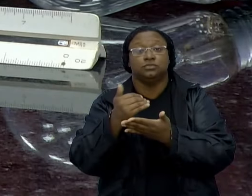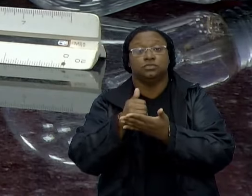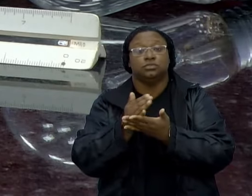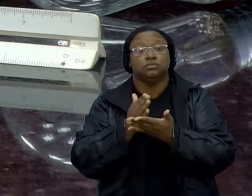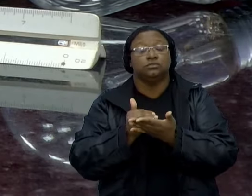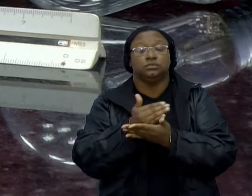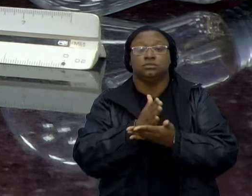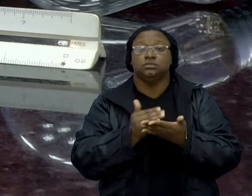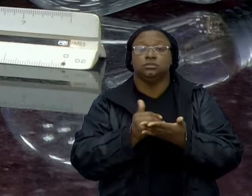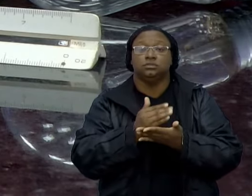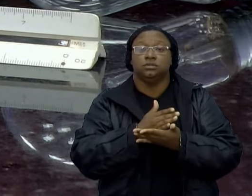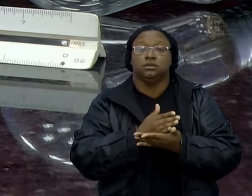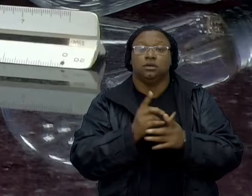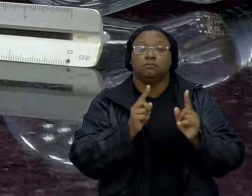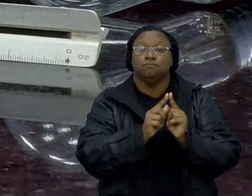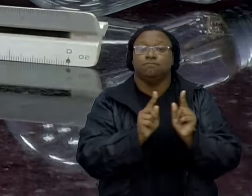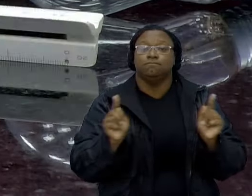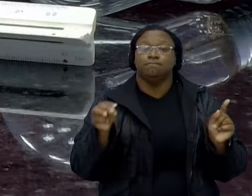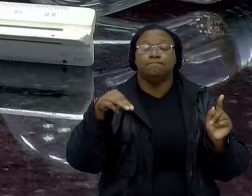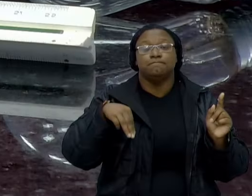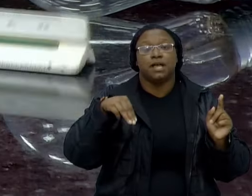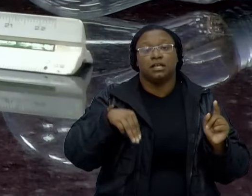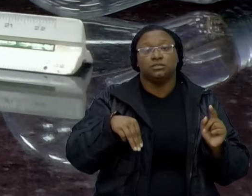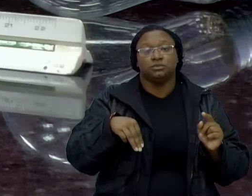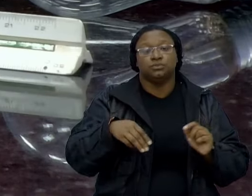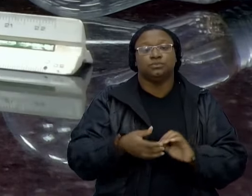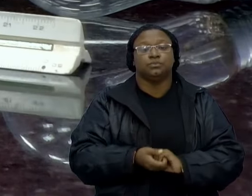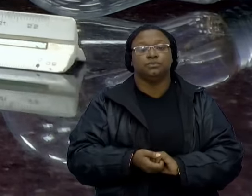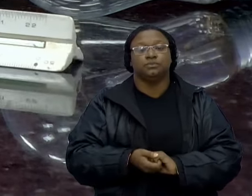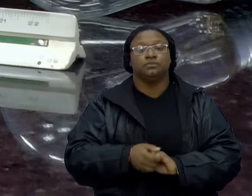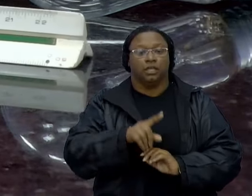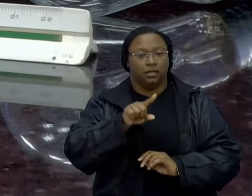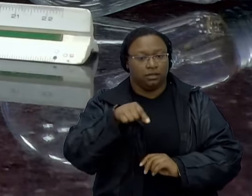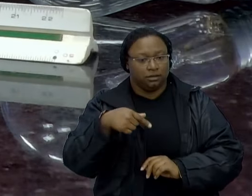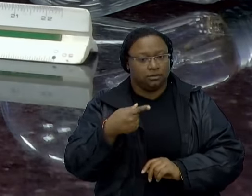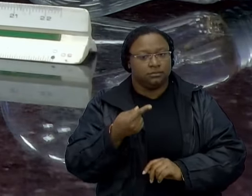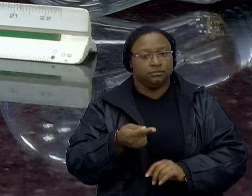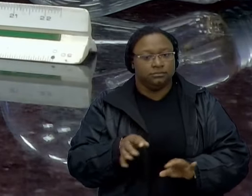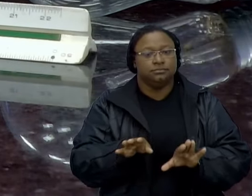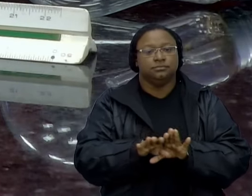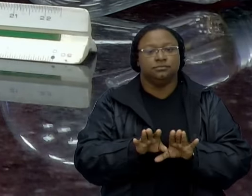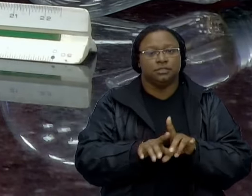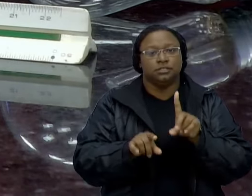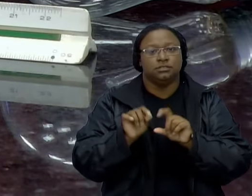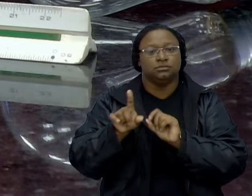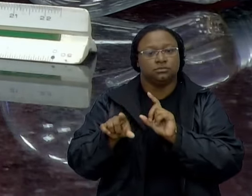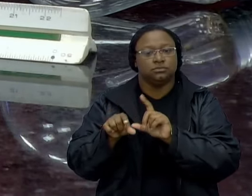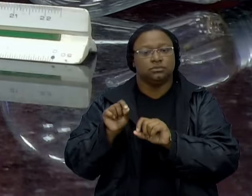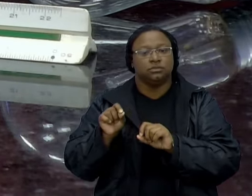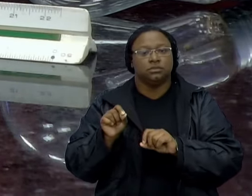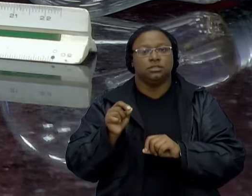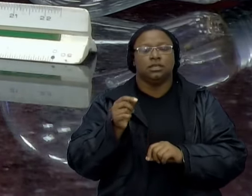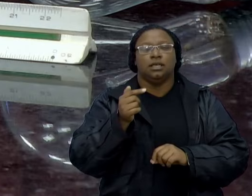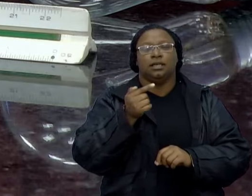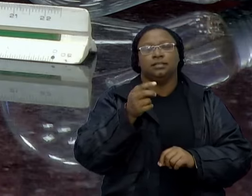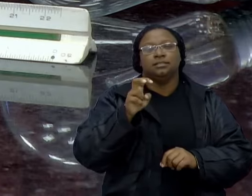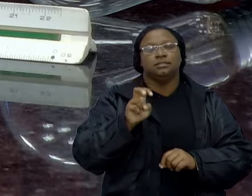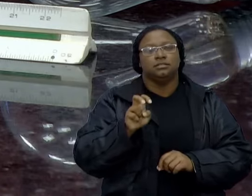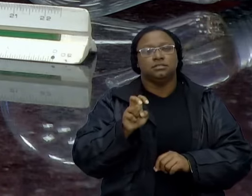você medir em metro. E tem mais, ó. Tem outra aqui, ó, que você pode escolher também. Essa daqui tá